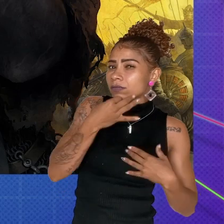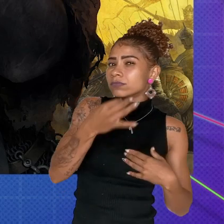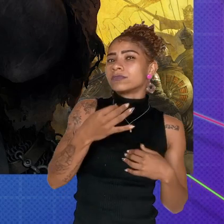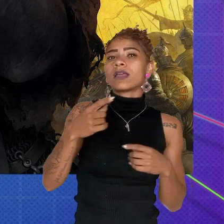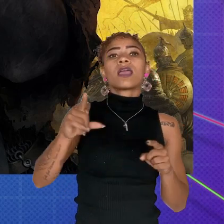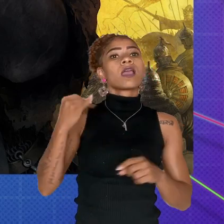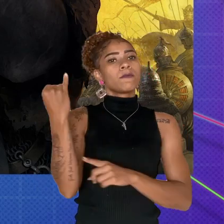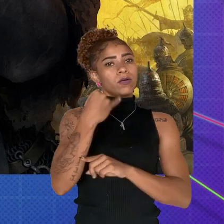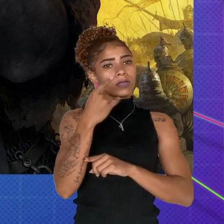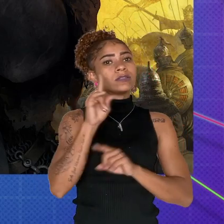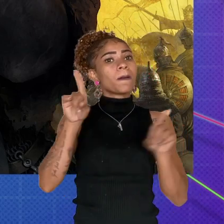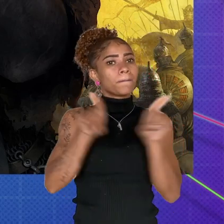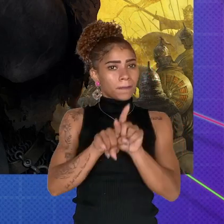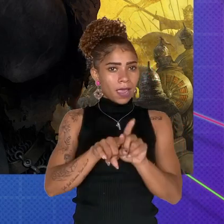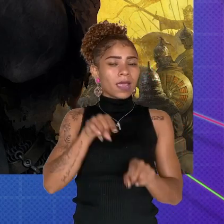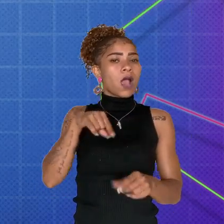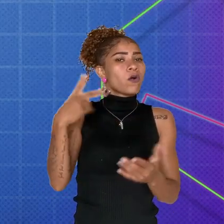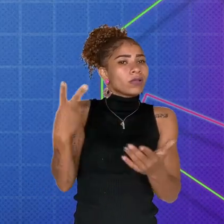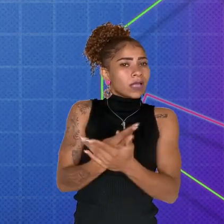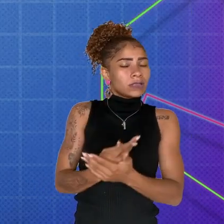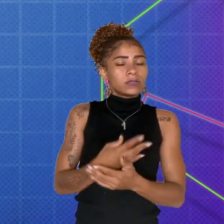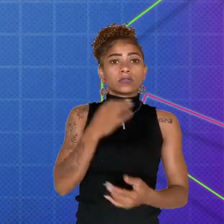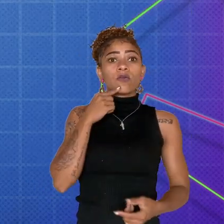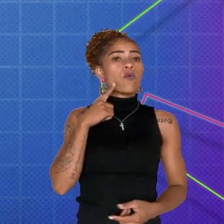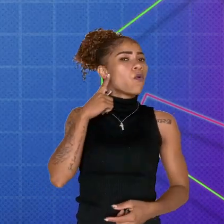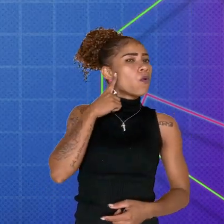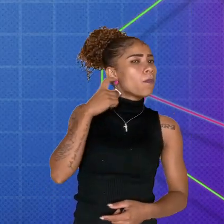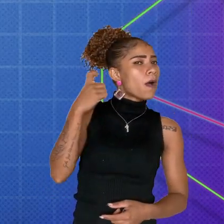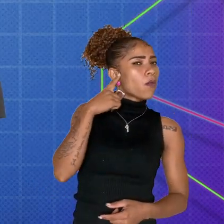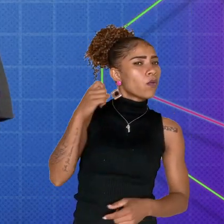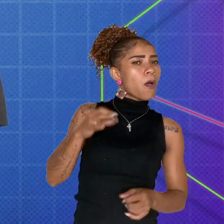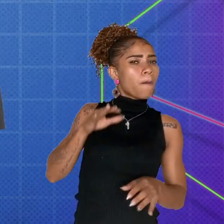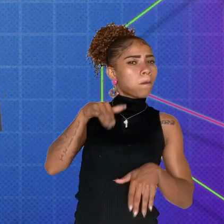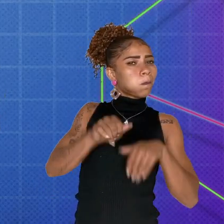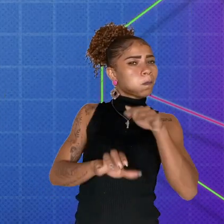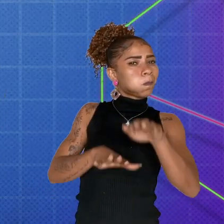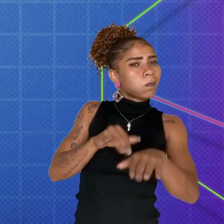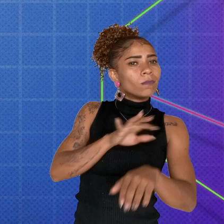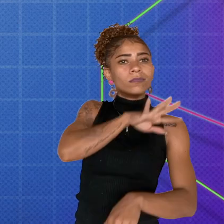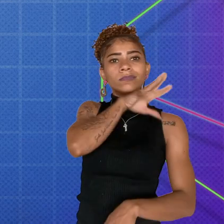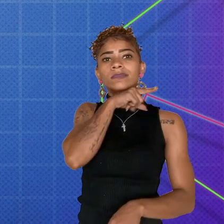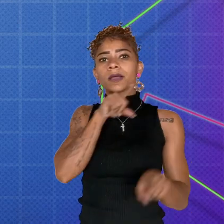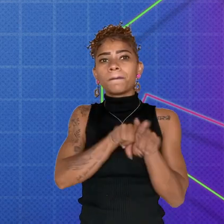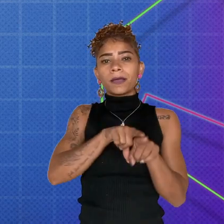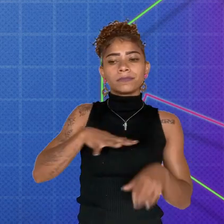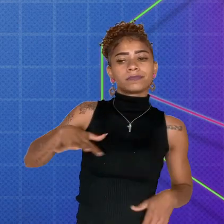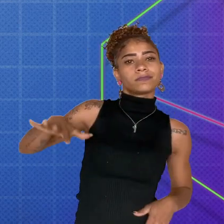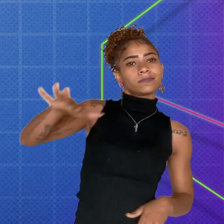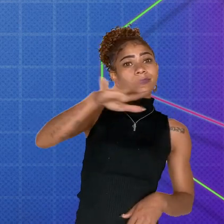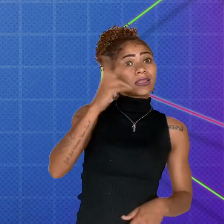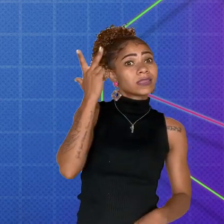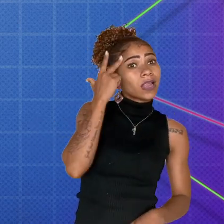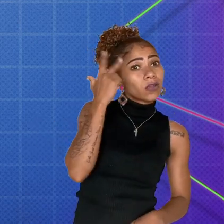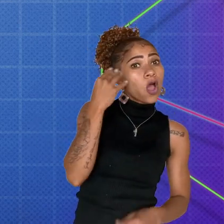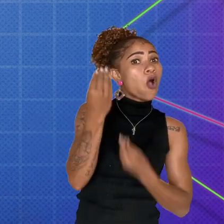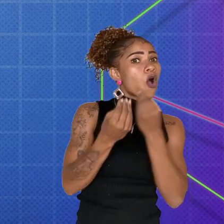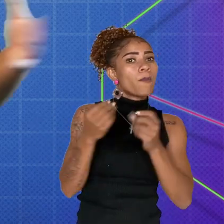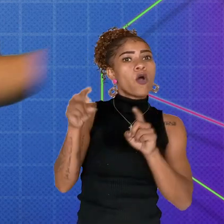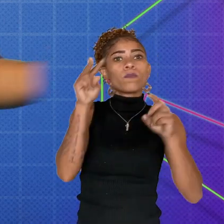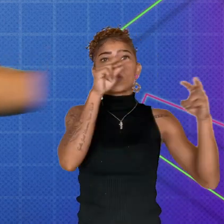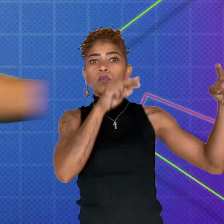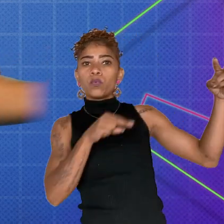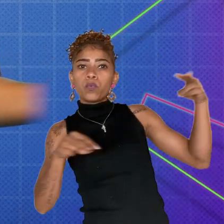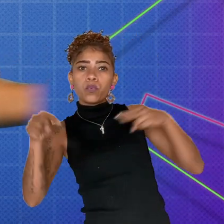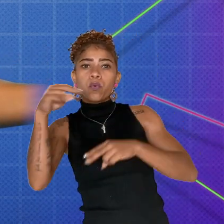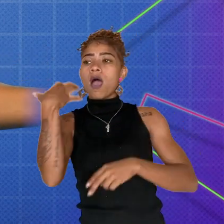para a ambientação sonora de Kingdom Come: Deliverance. O barulho dos passos, o som dos animais e o som dos ambientes naturais, como o